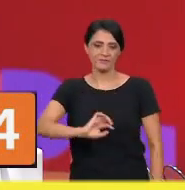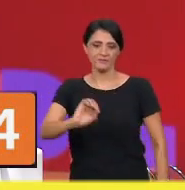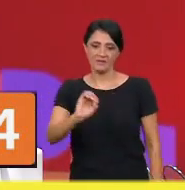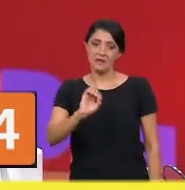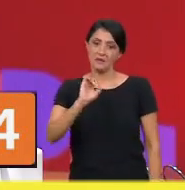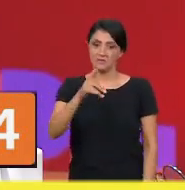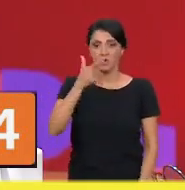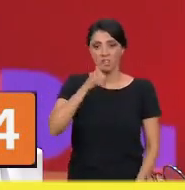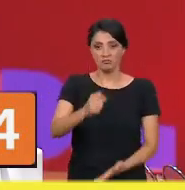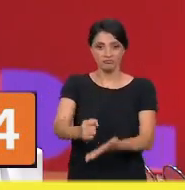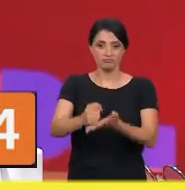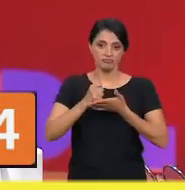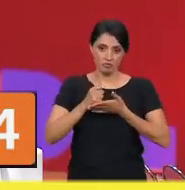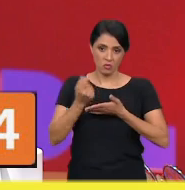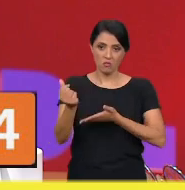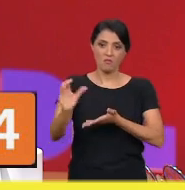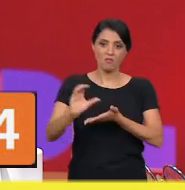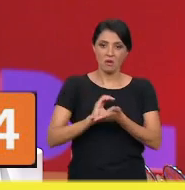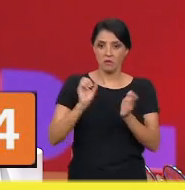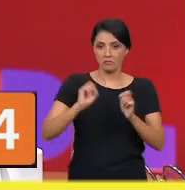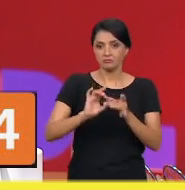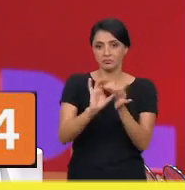quiser me patrocinar, estamos aí.